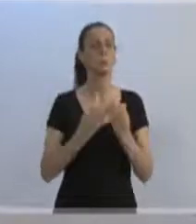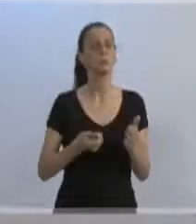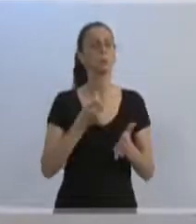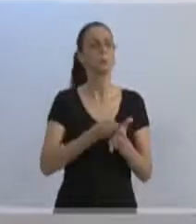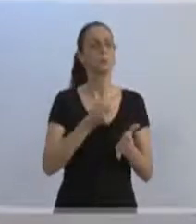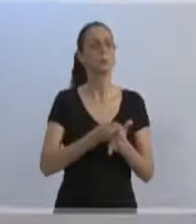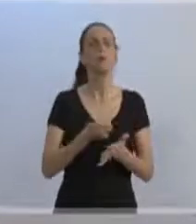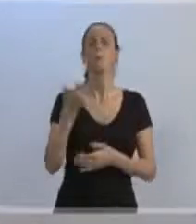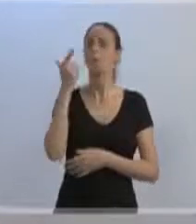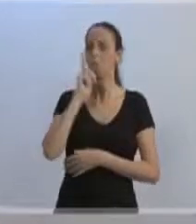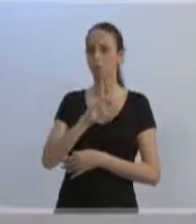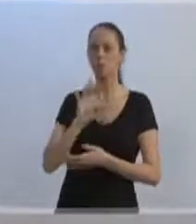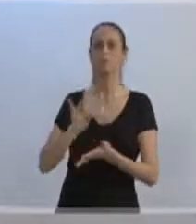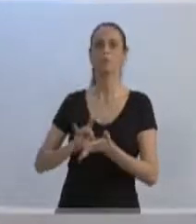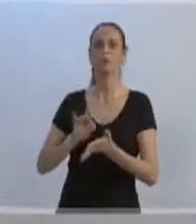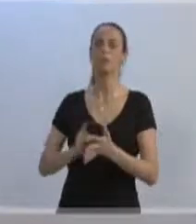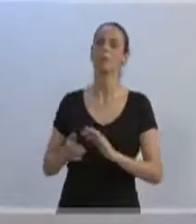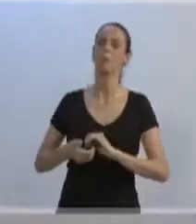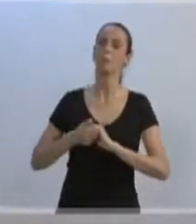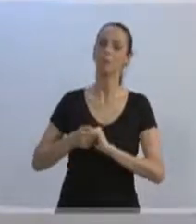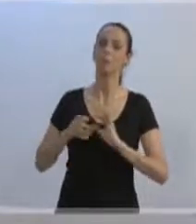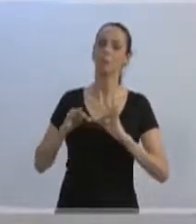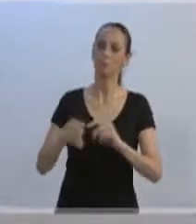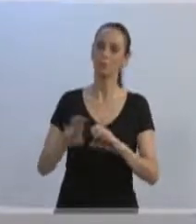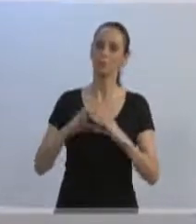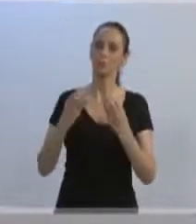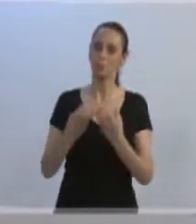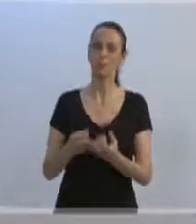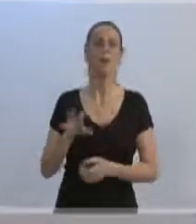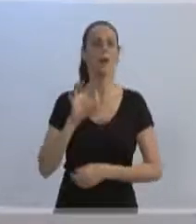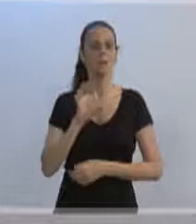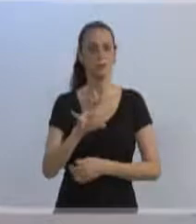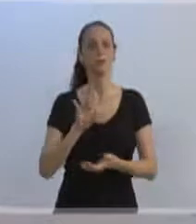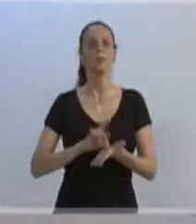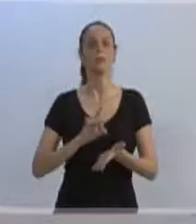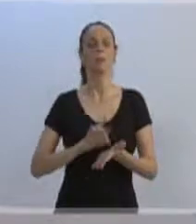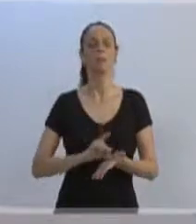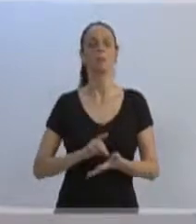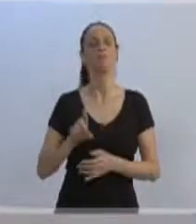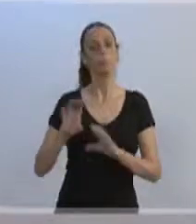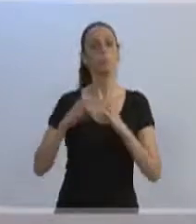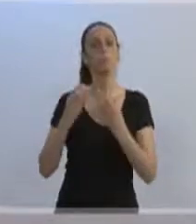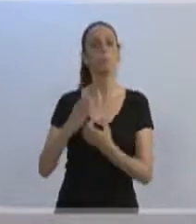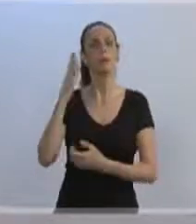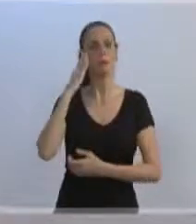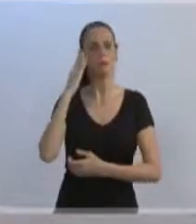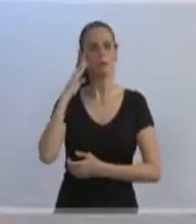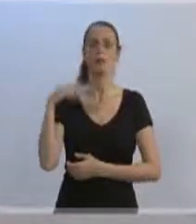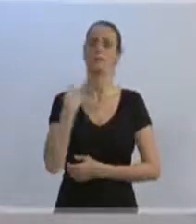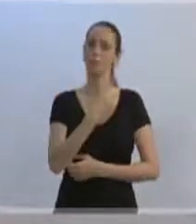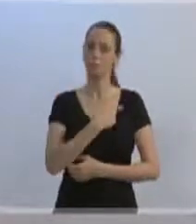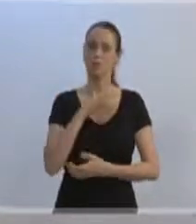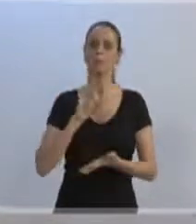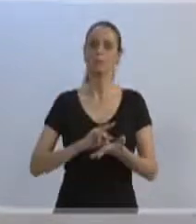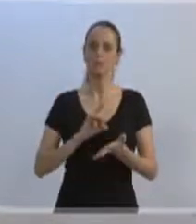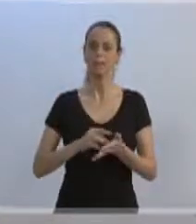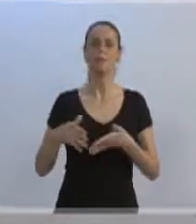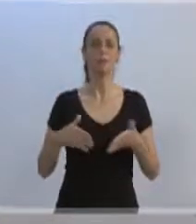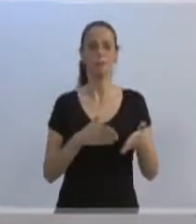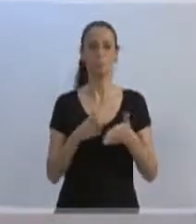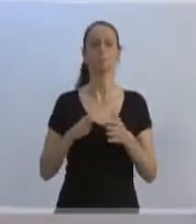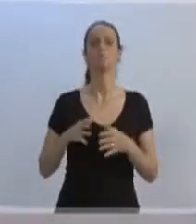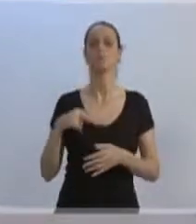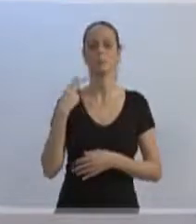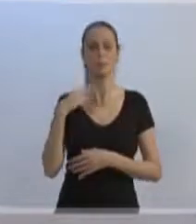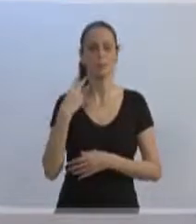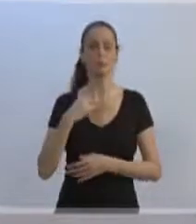parabéns a toda a comunidade é bem por aí mesmo convidados sabe o que a gente é tem feito no nosso encaminhamento dos vereadores